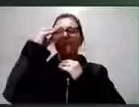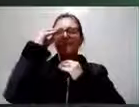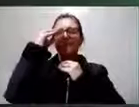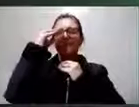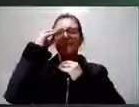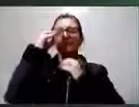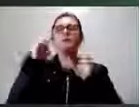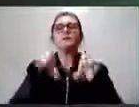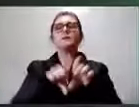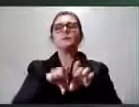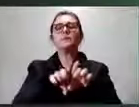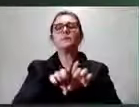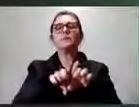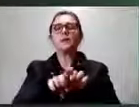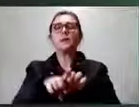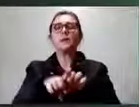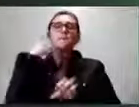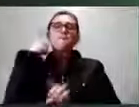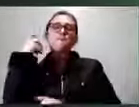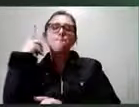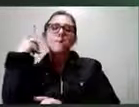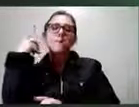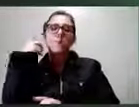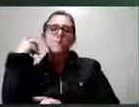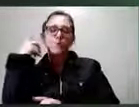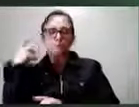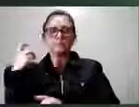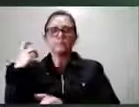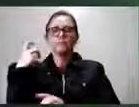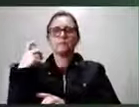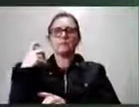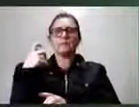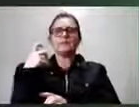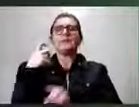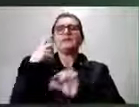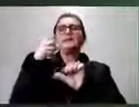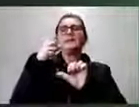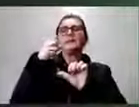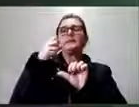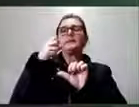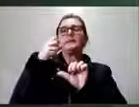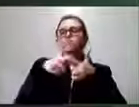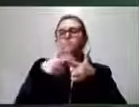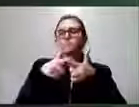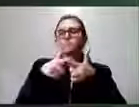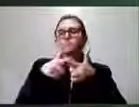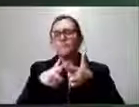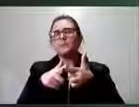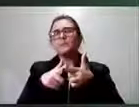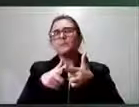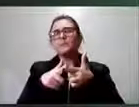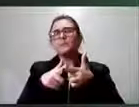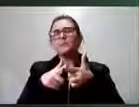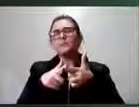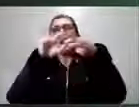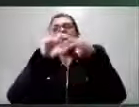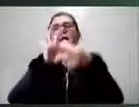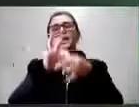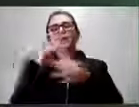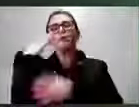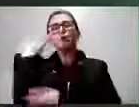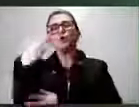e ruídos na articulação temporomandibular. Os transtornos temporomandibulares estão associados à dor